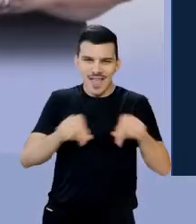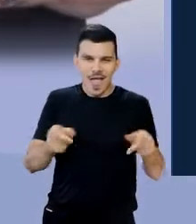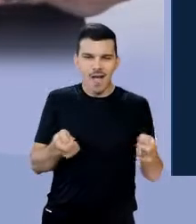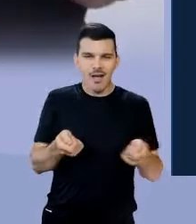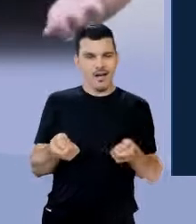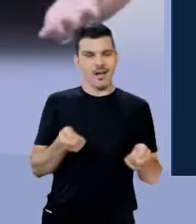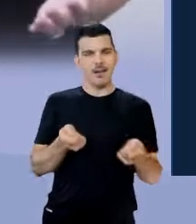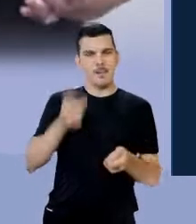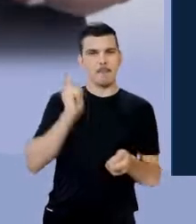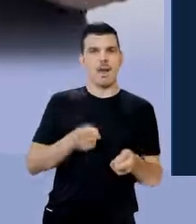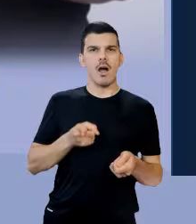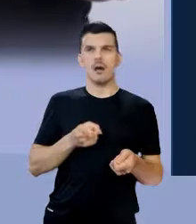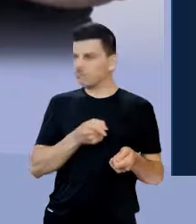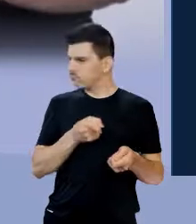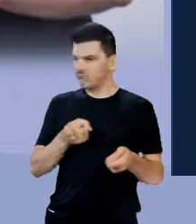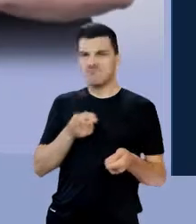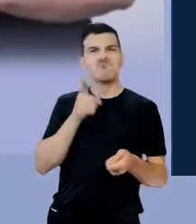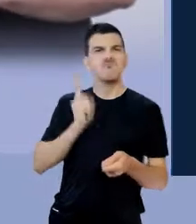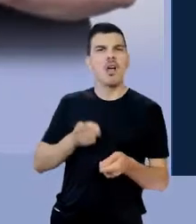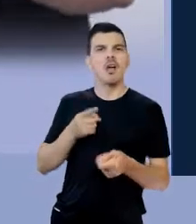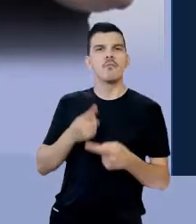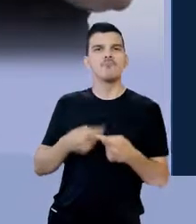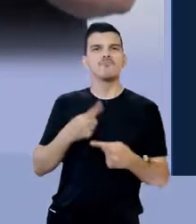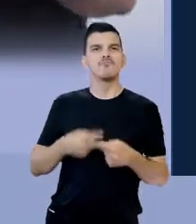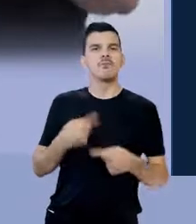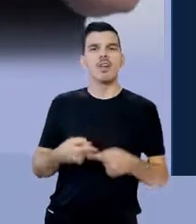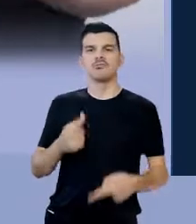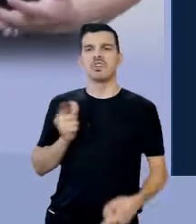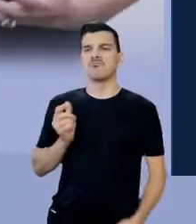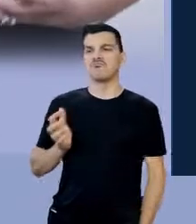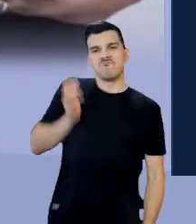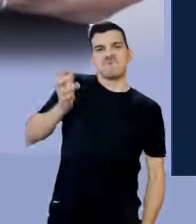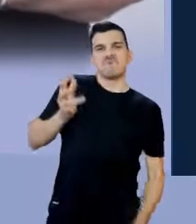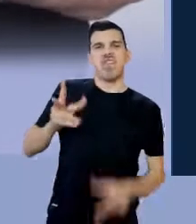latifundiários, pessoas que oprimiam porque eram